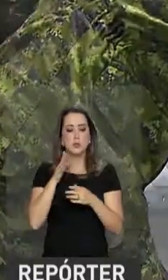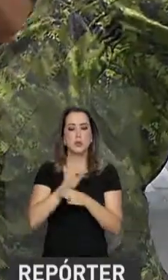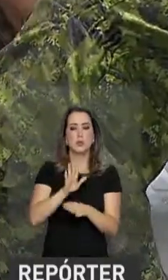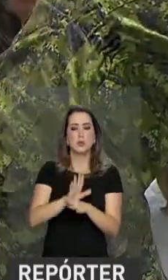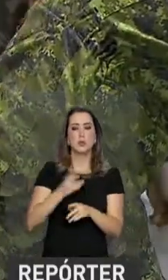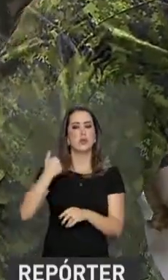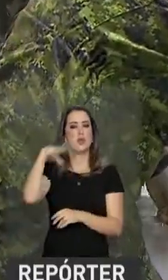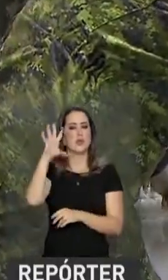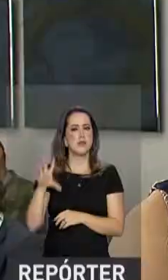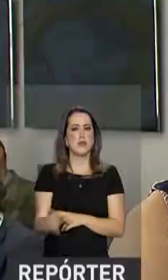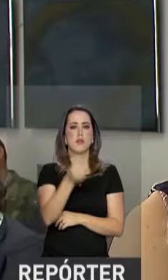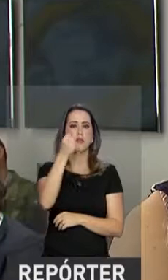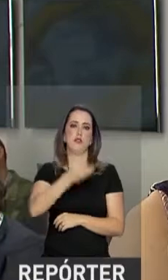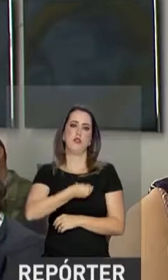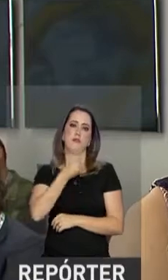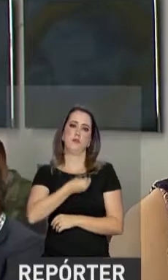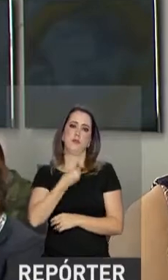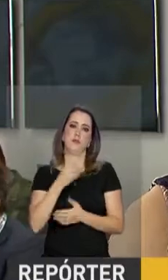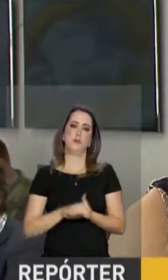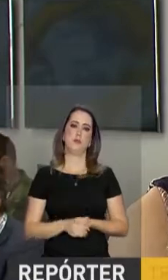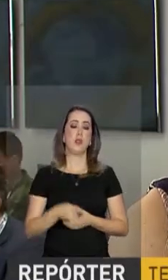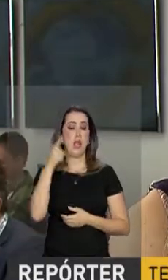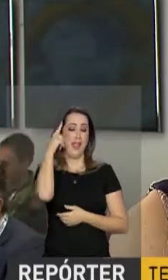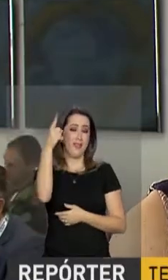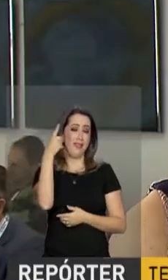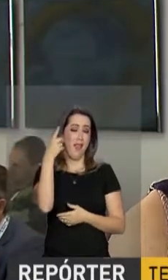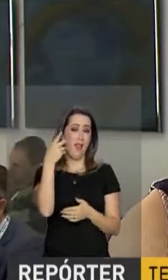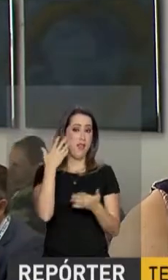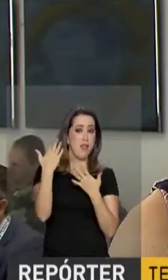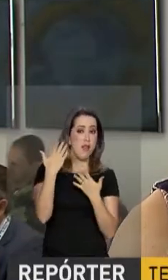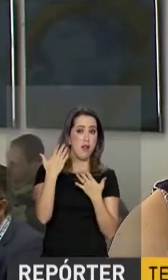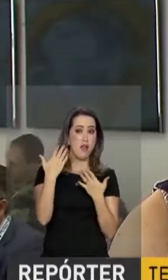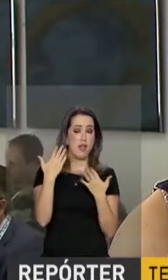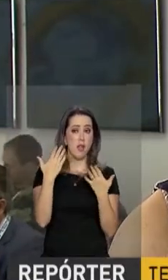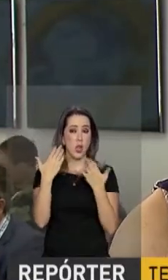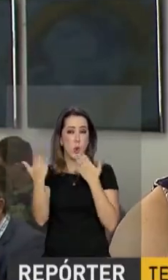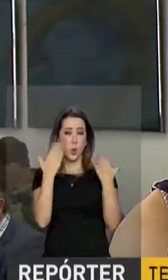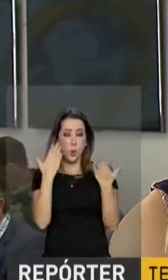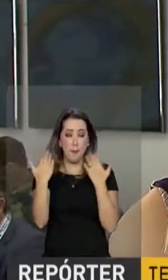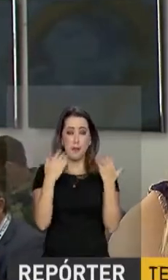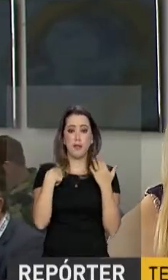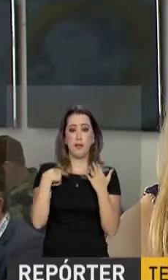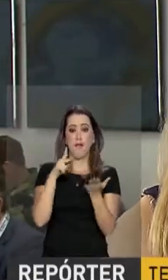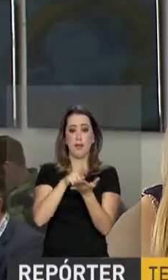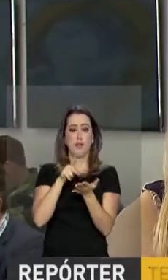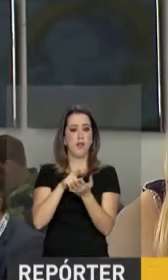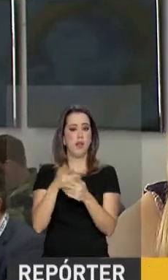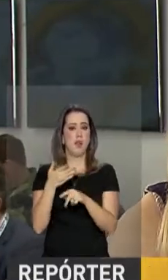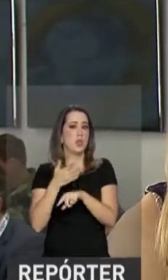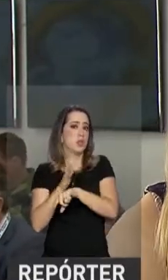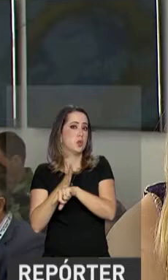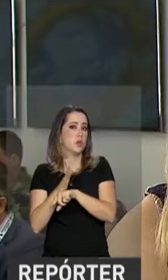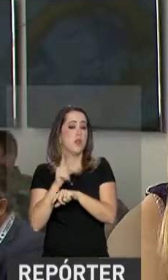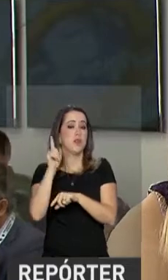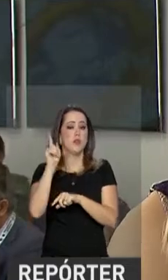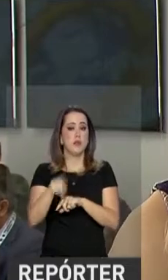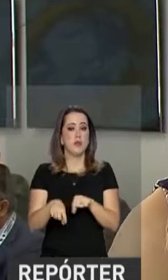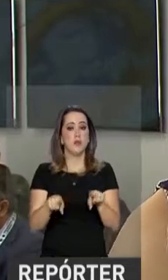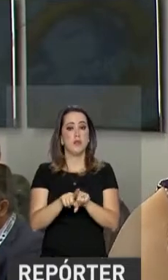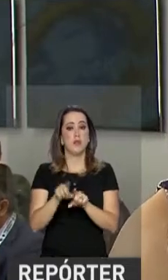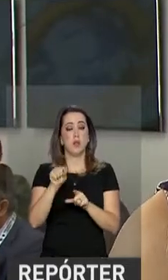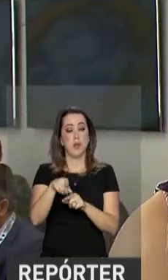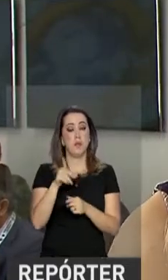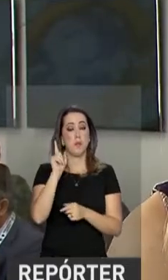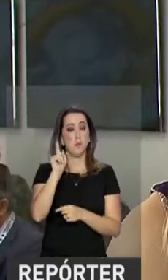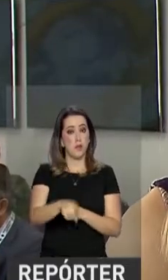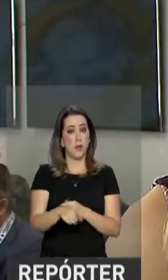vidas sejam salvas. A ideia é simular a realidade, não é uma formação, não é um treino. É mesmo uma simulação que está